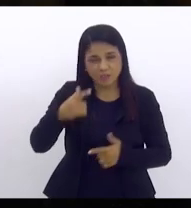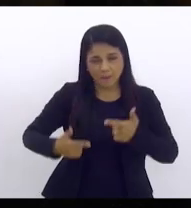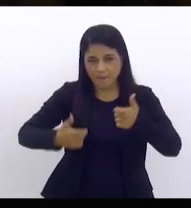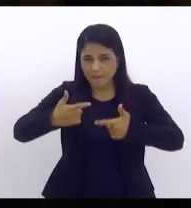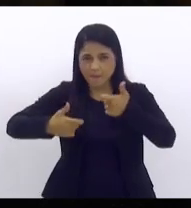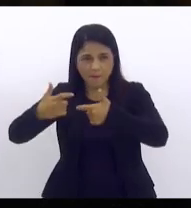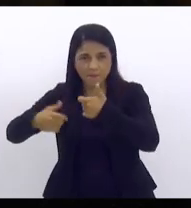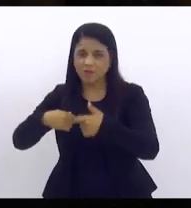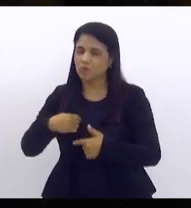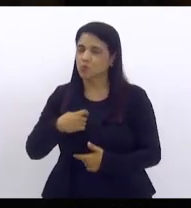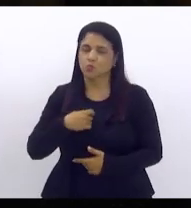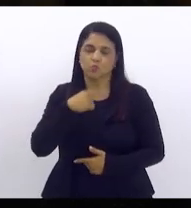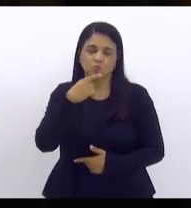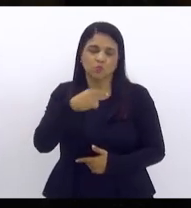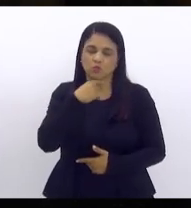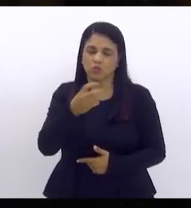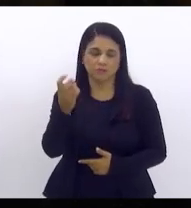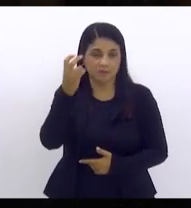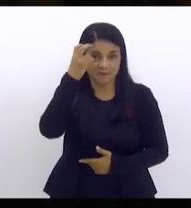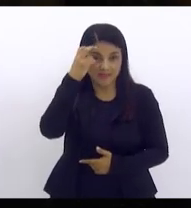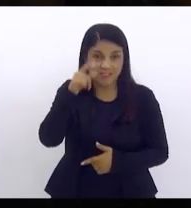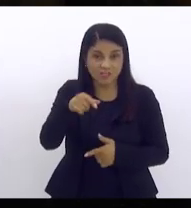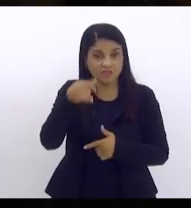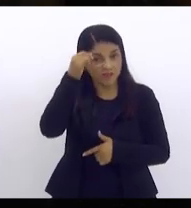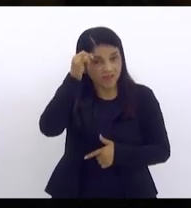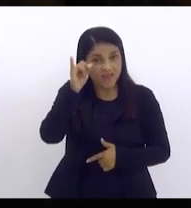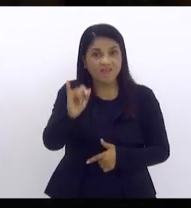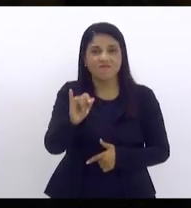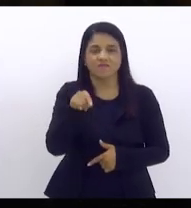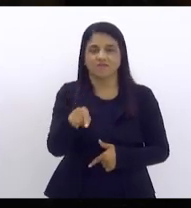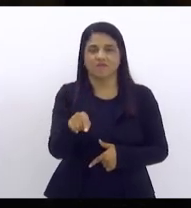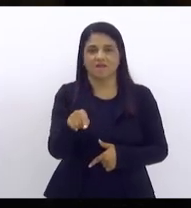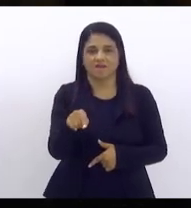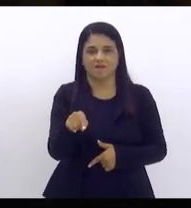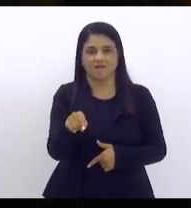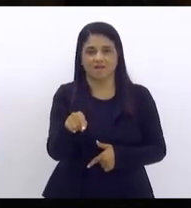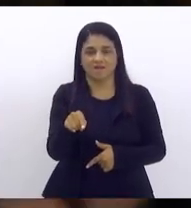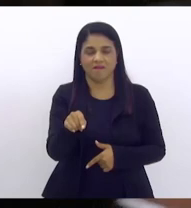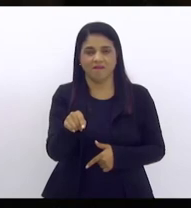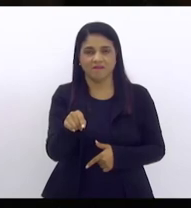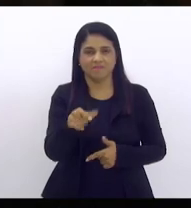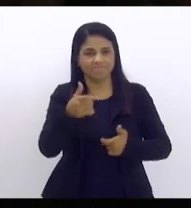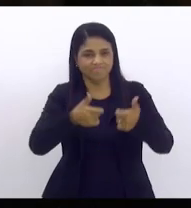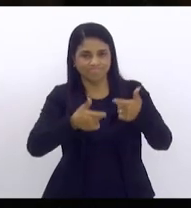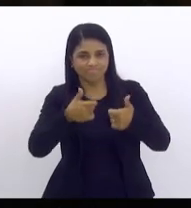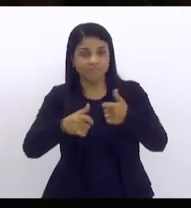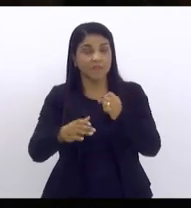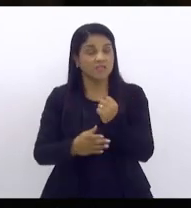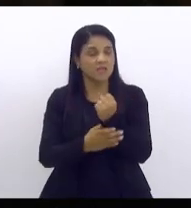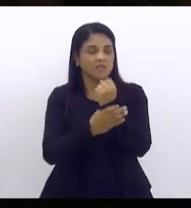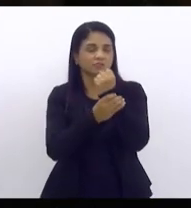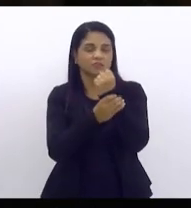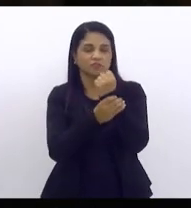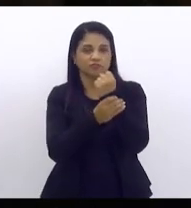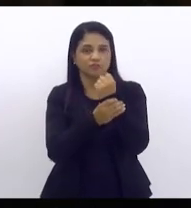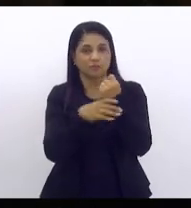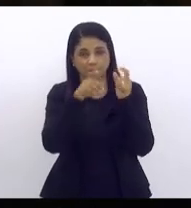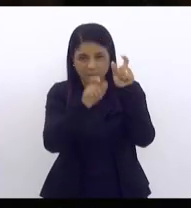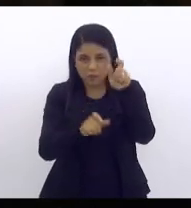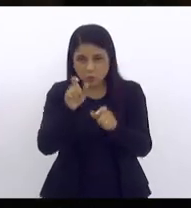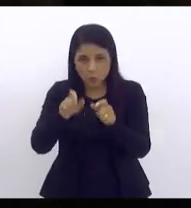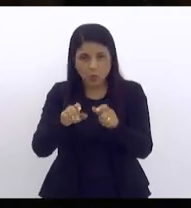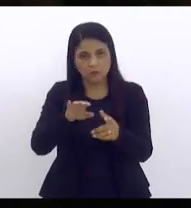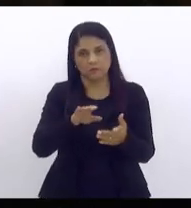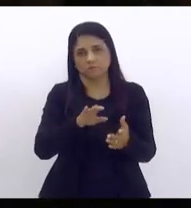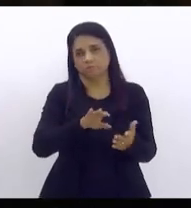adianta, isso não é inteligência. Inteligência é prevenção de possibilidade de garantir que pessoas não